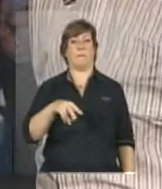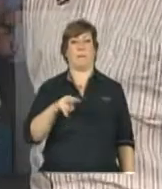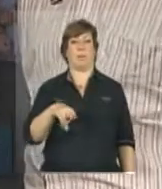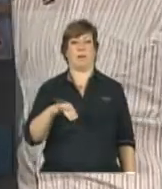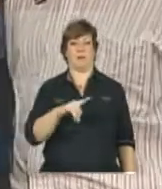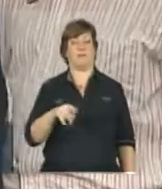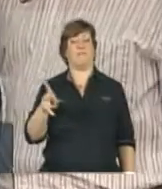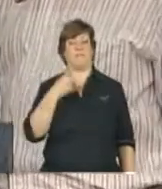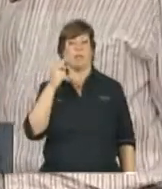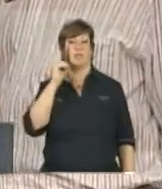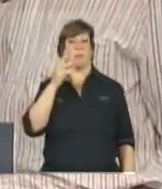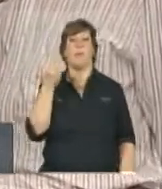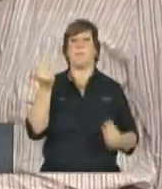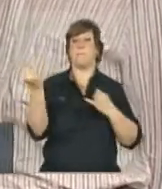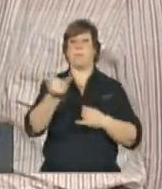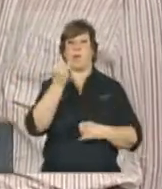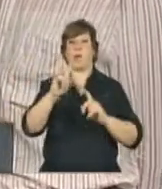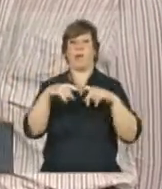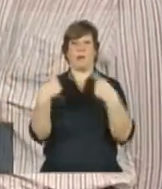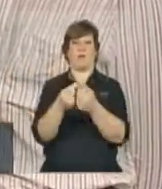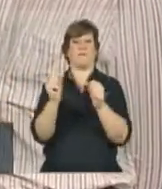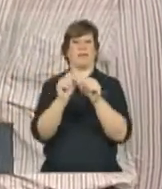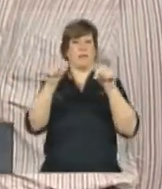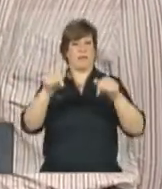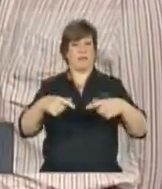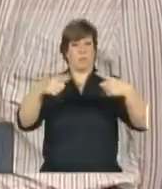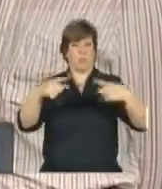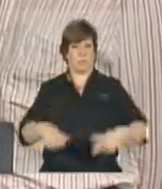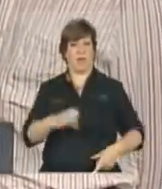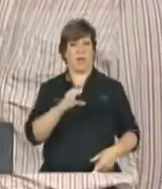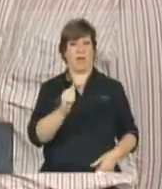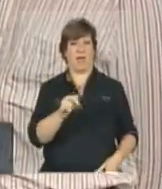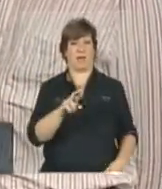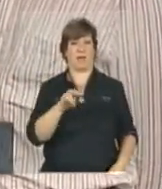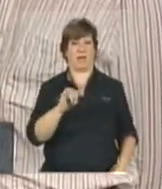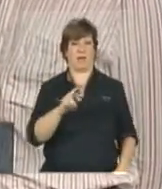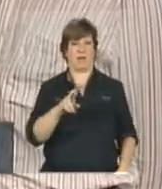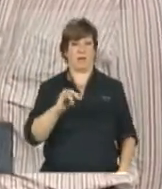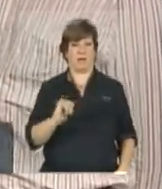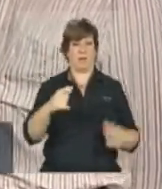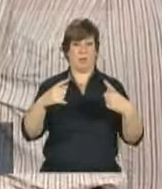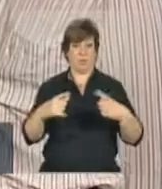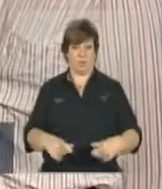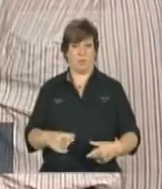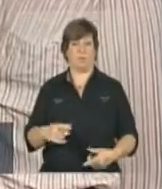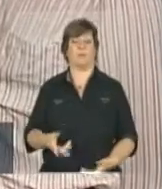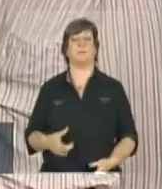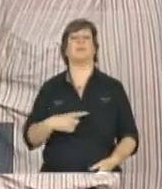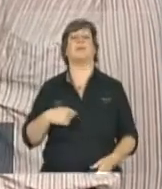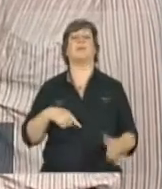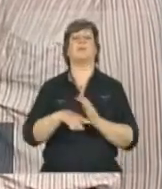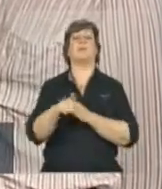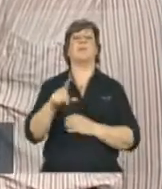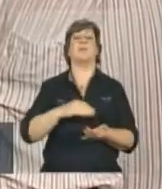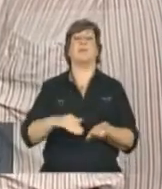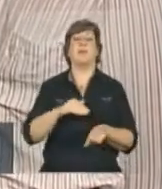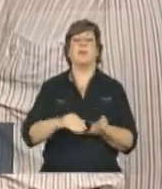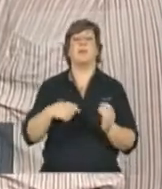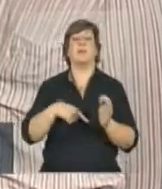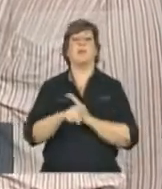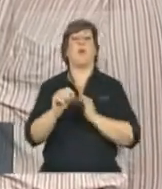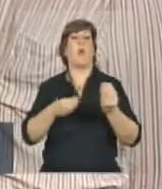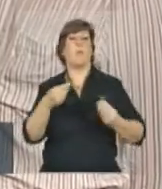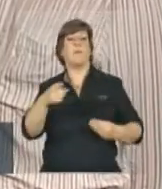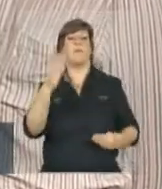importância dessas reuniões que estão sendo realizadas aqui na região do Cariri, no Nordeste brasileiro. Secretário, como o senhor vê a